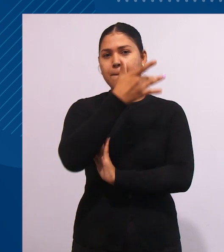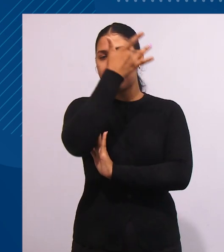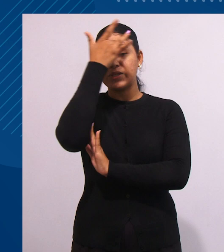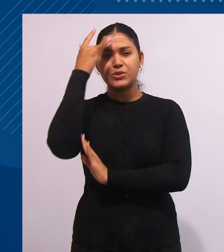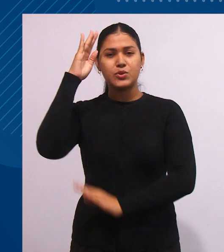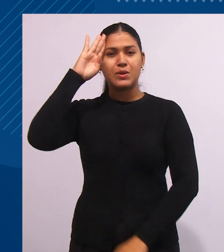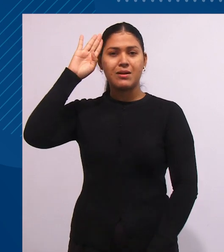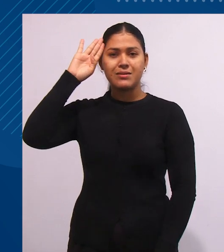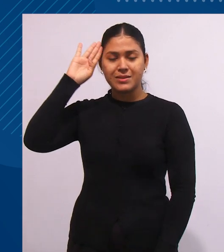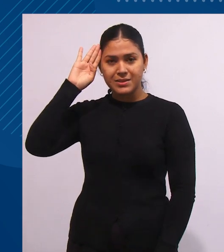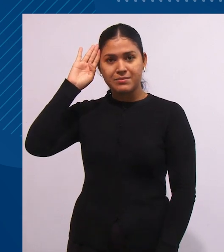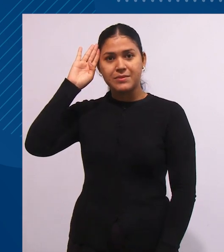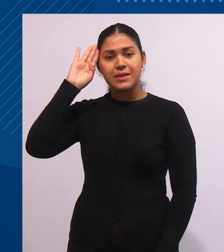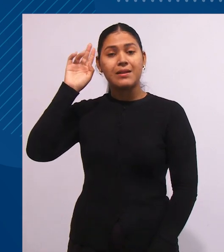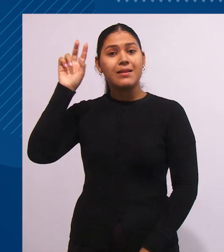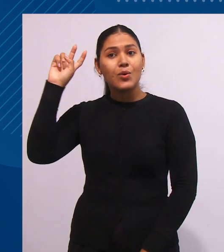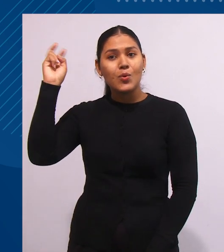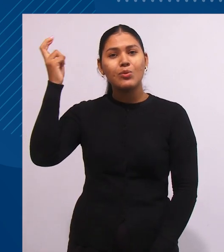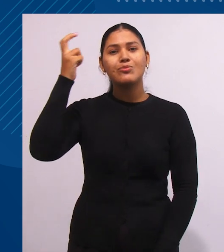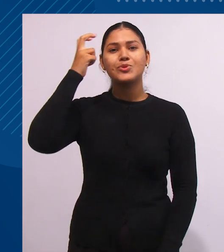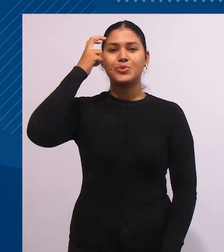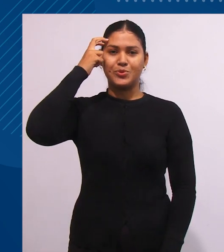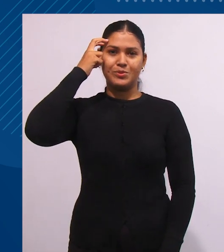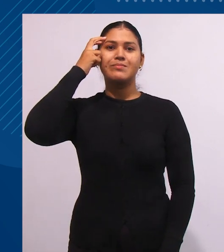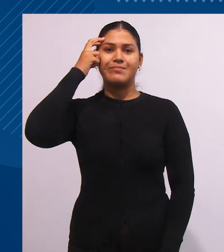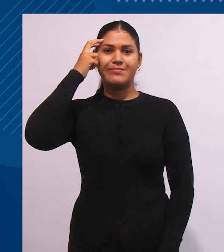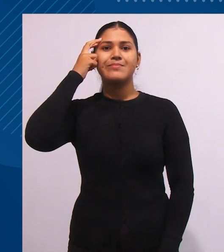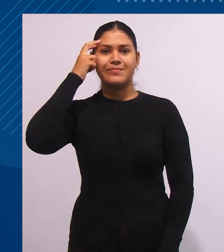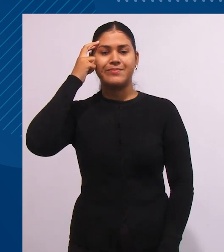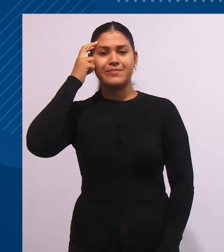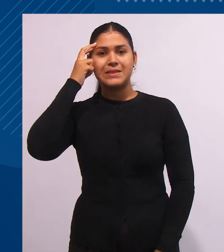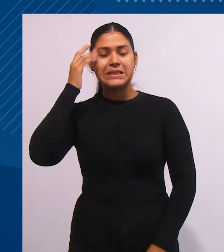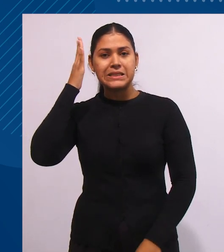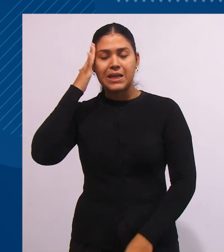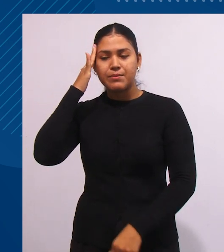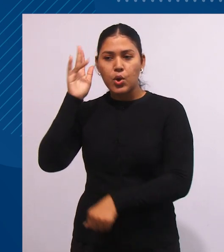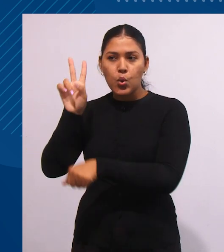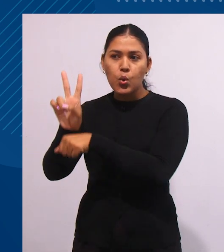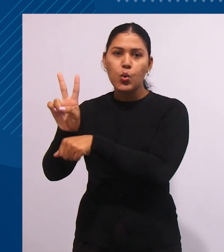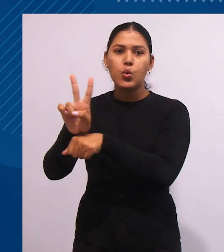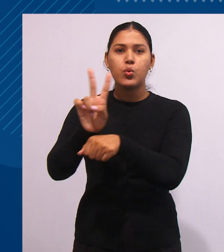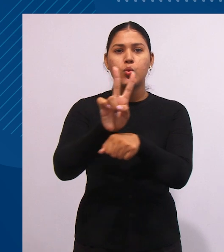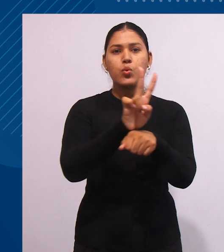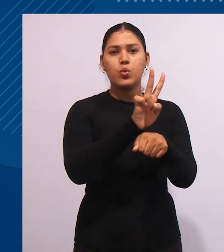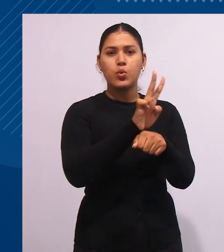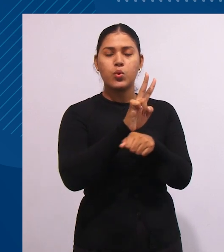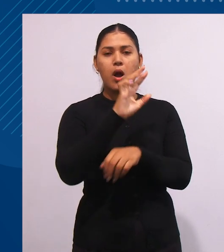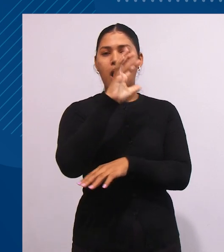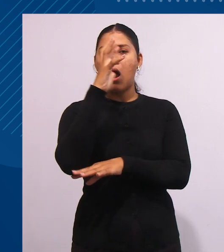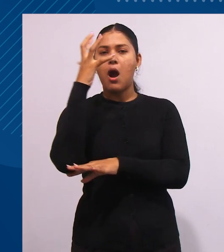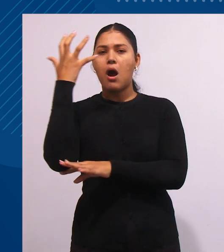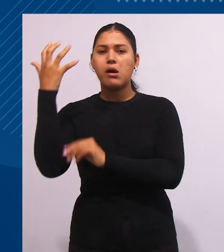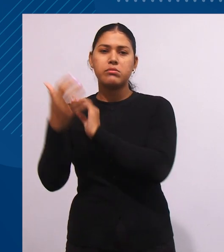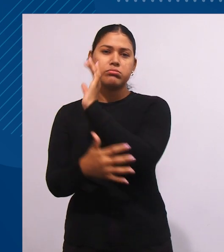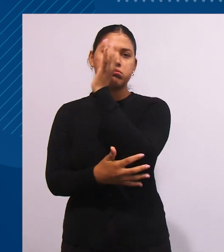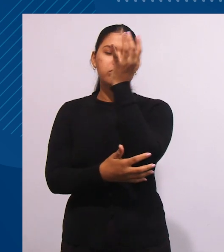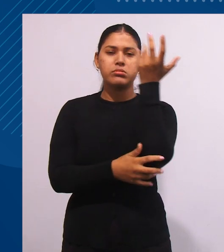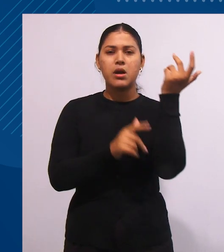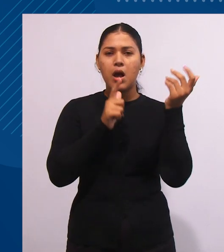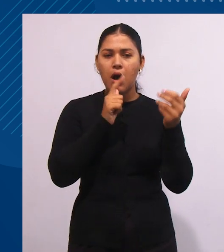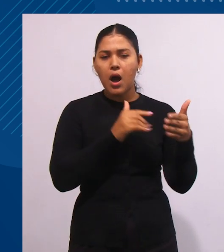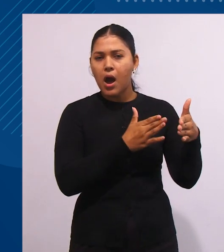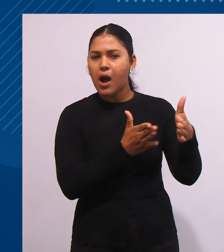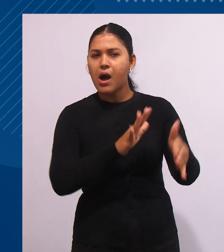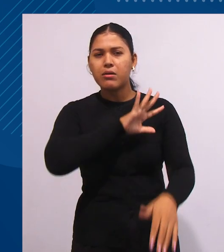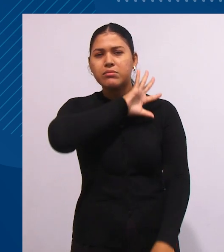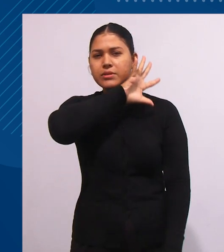do acadêmico, que passa por um debate também de uma preservação ambiental, né? Da